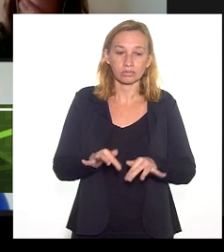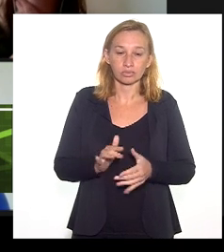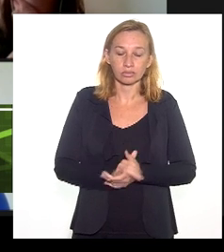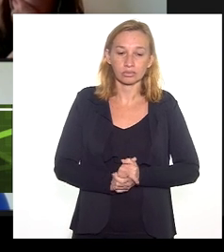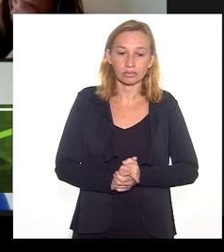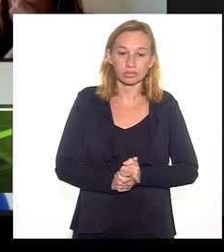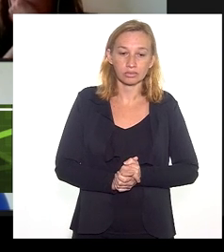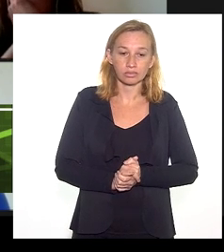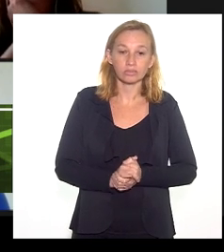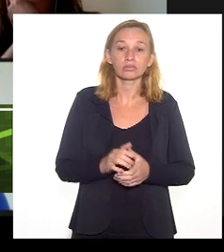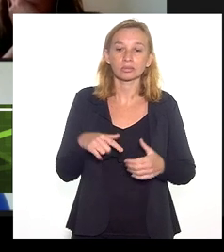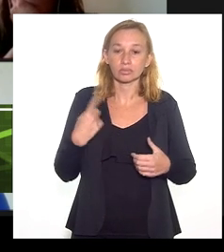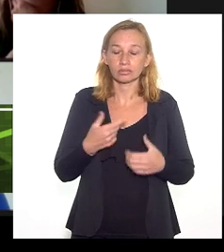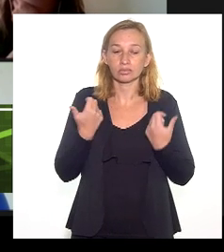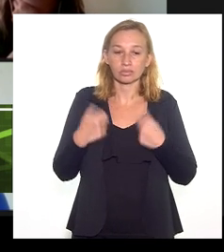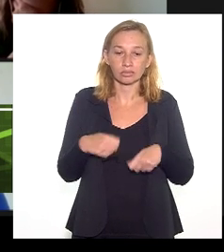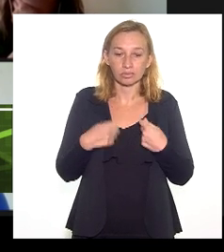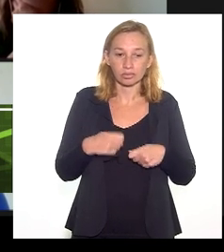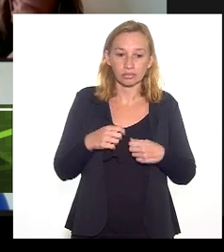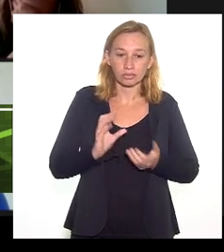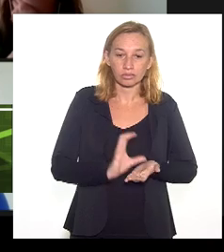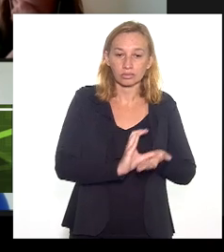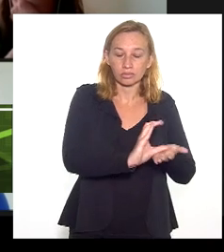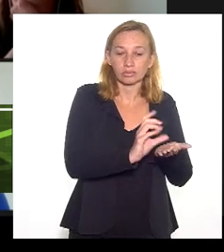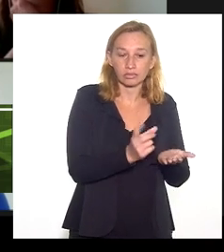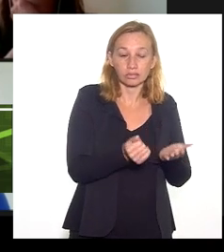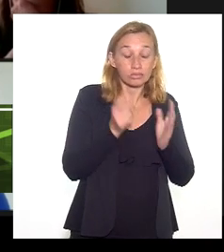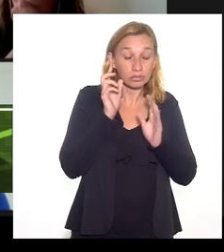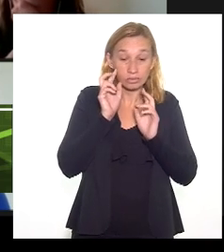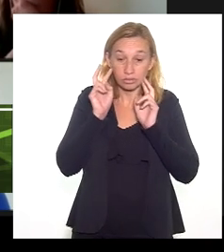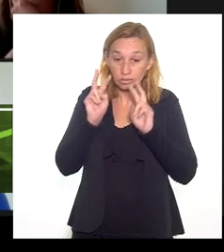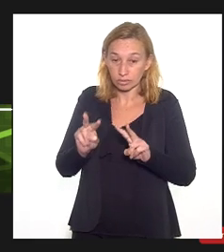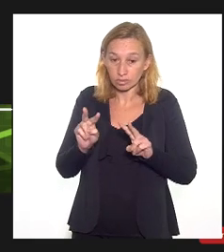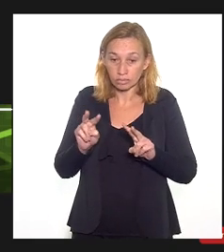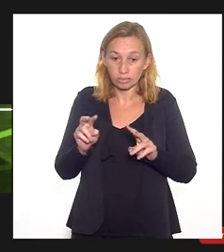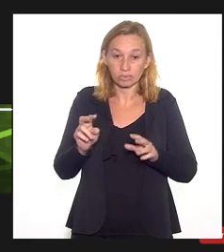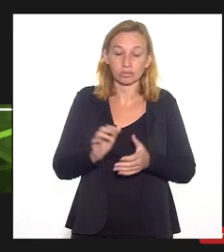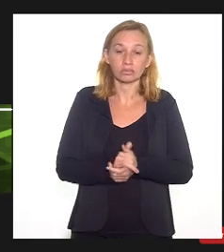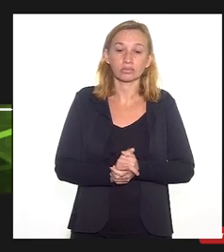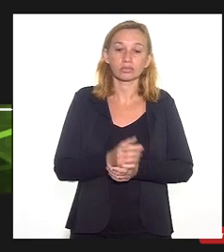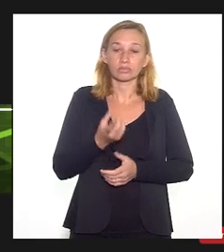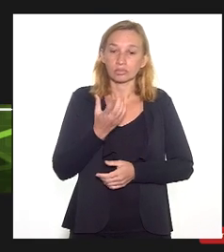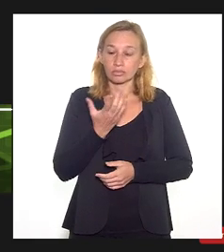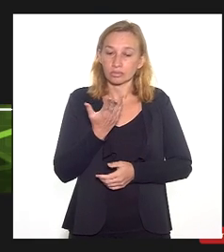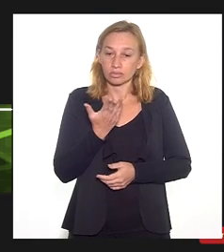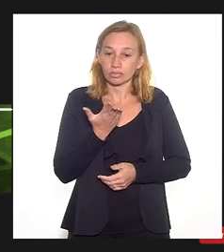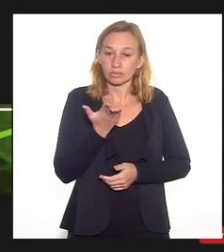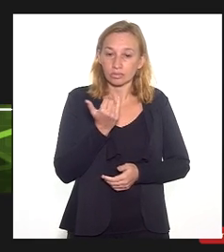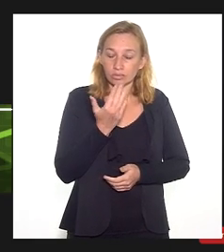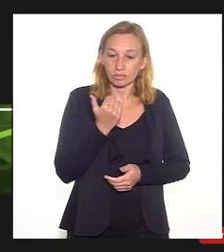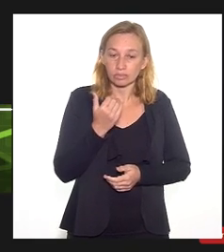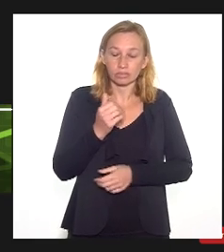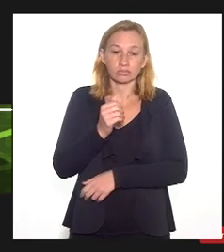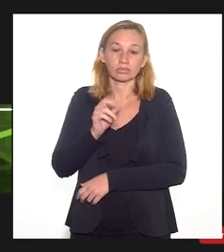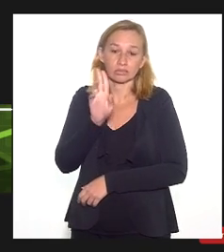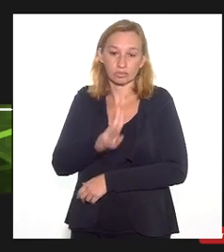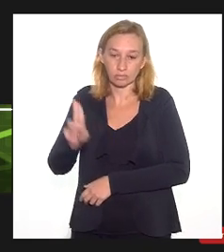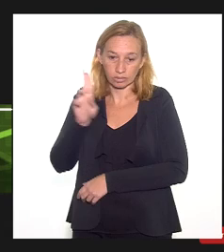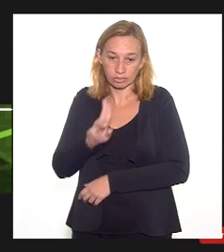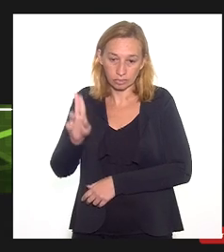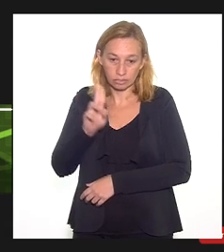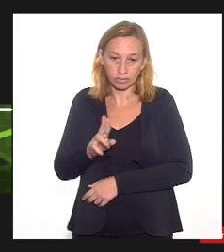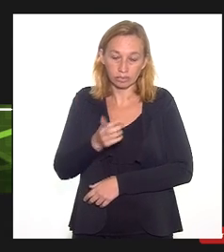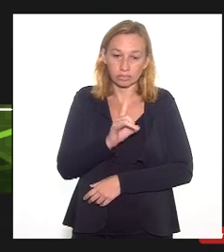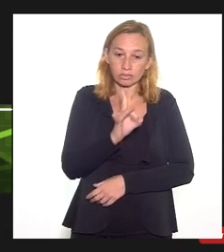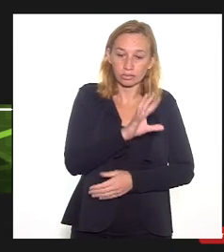colocando a nossa necessidade de investimento e de olhar com muita atenção para a alimentação universitária não só sobre a questão